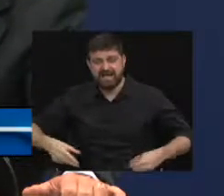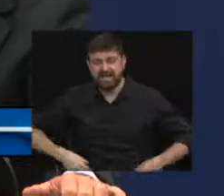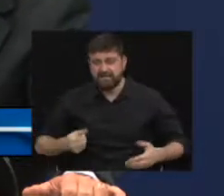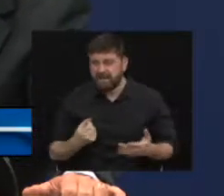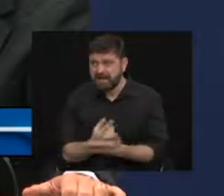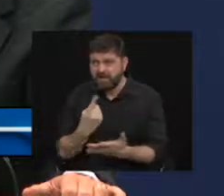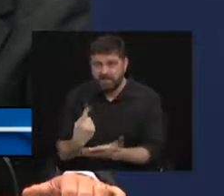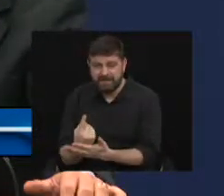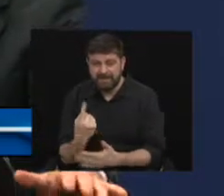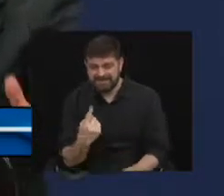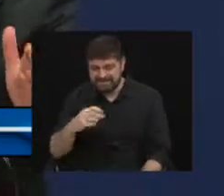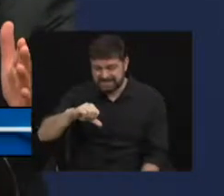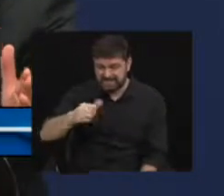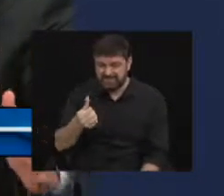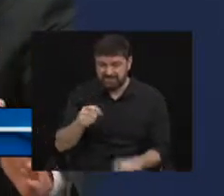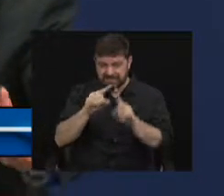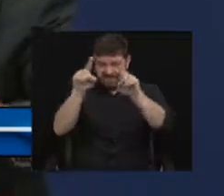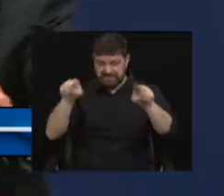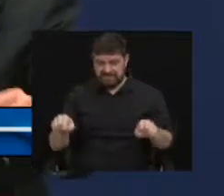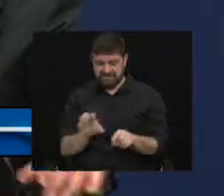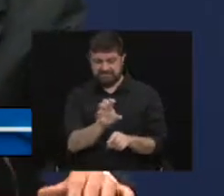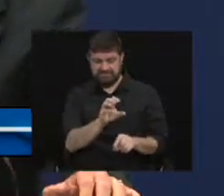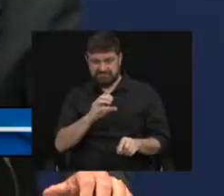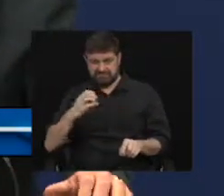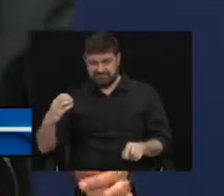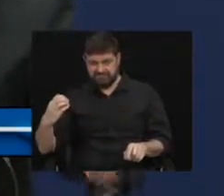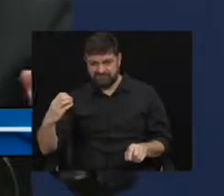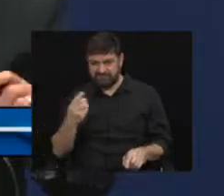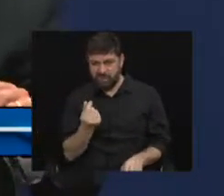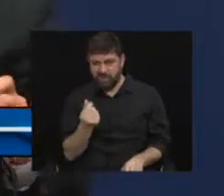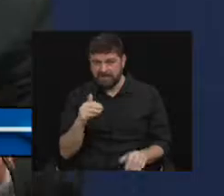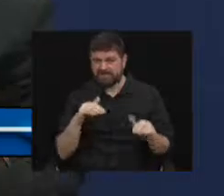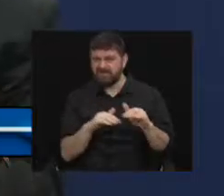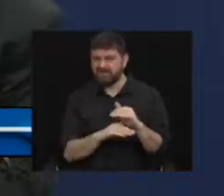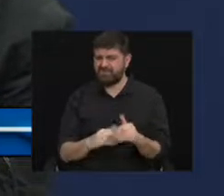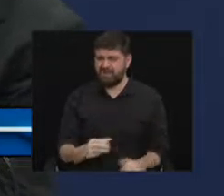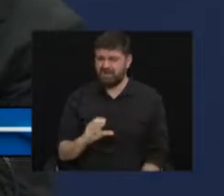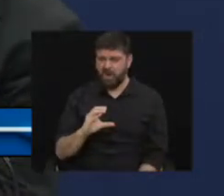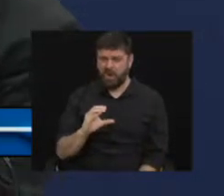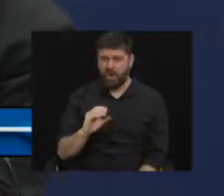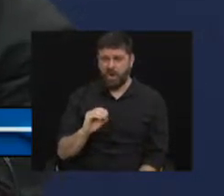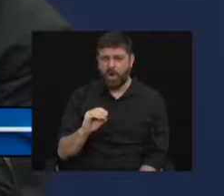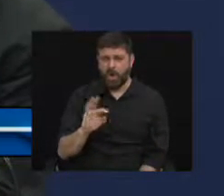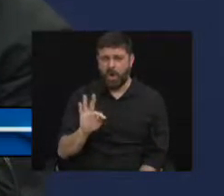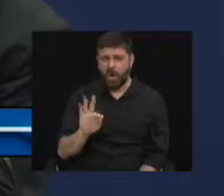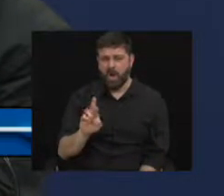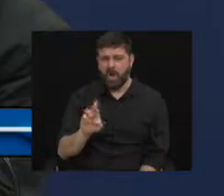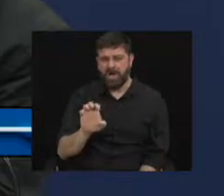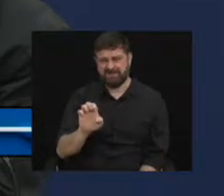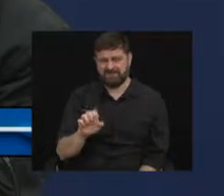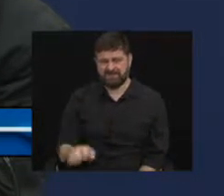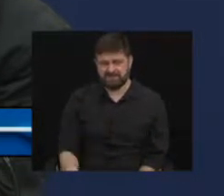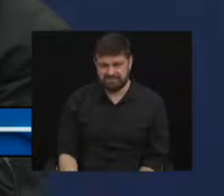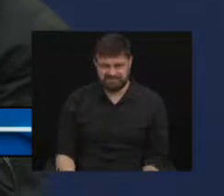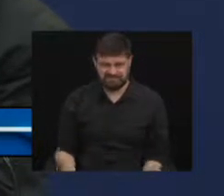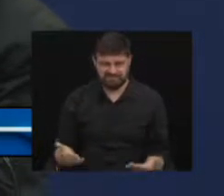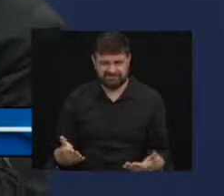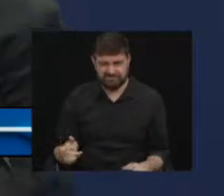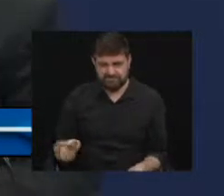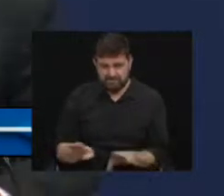e pergunte quantas delas utilizam esse cofre para a guarda de materiais. Eles estão usando os